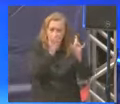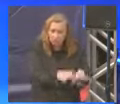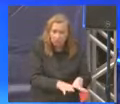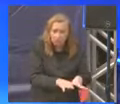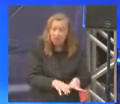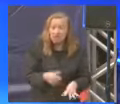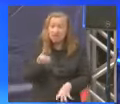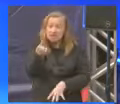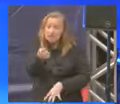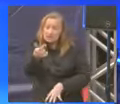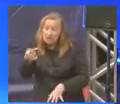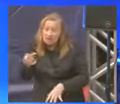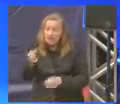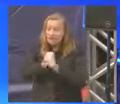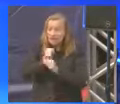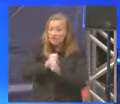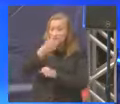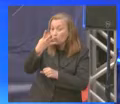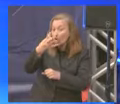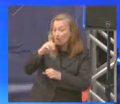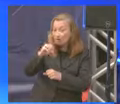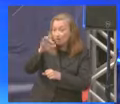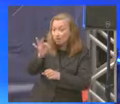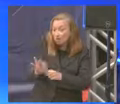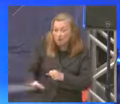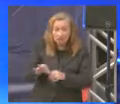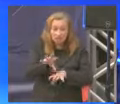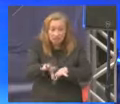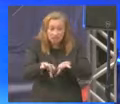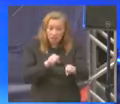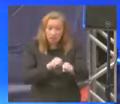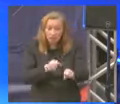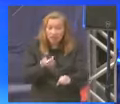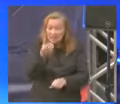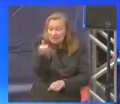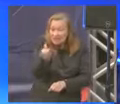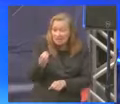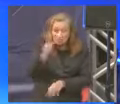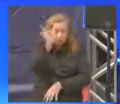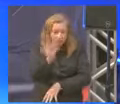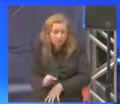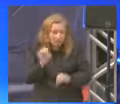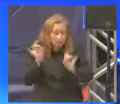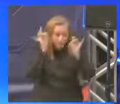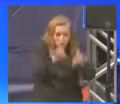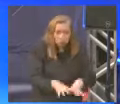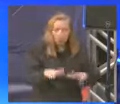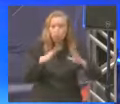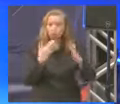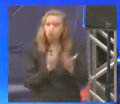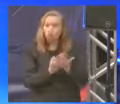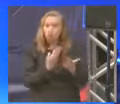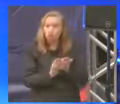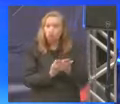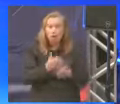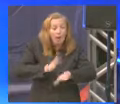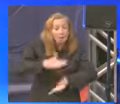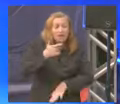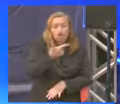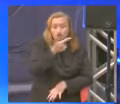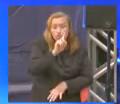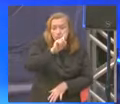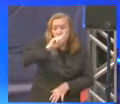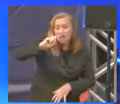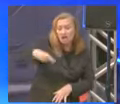Em 6, 7 anos, 40% se formaram, 60% de abandono do ensino superior. Mais de 1 milhão, 1 milhão e meio,